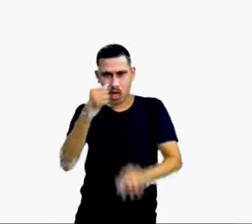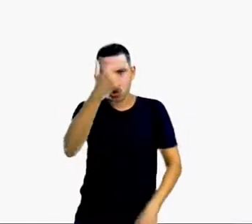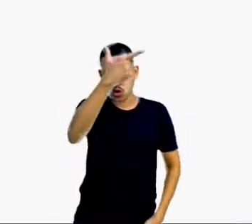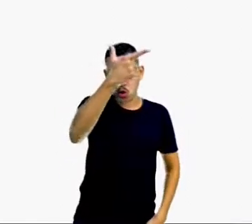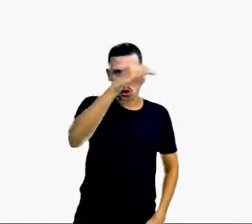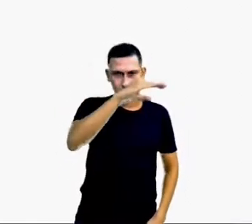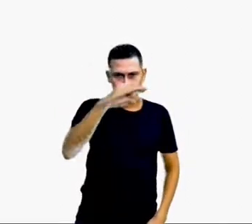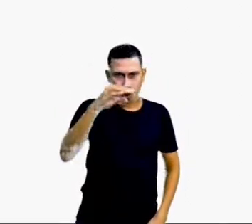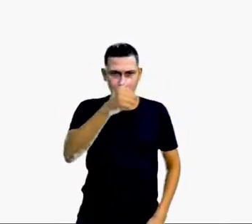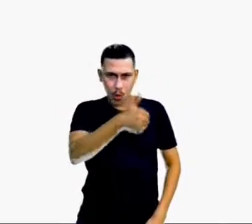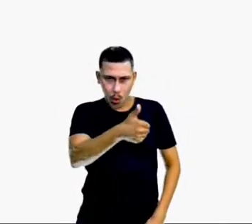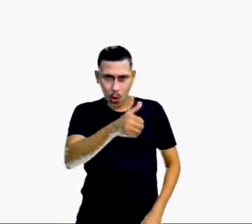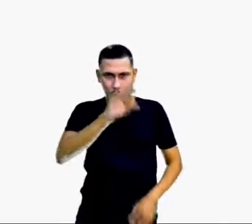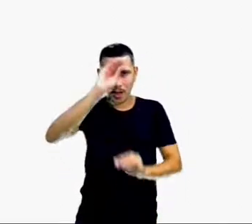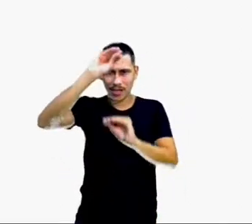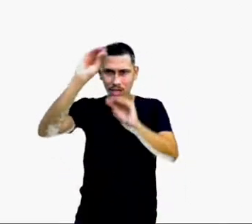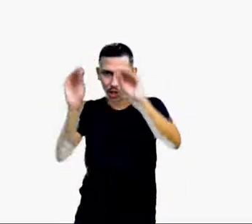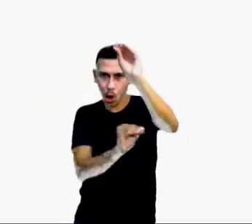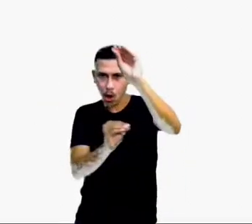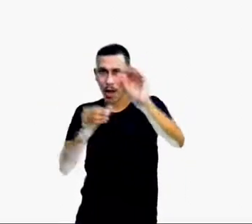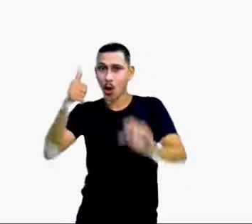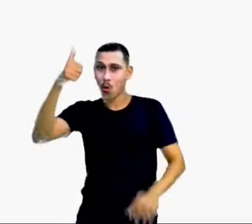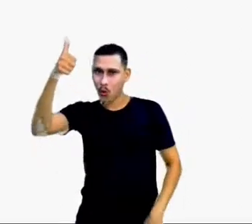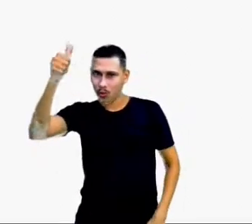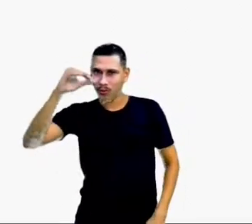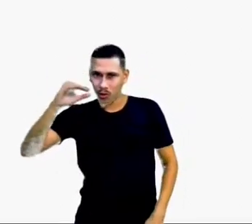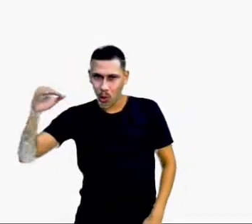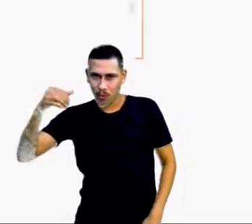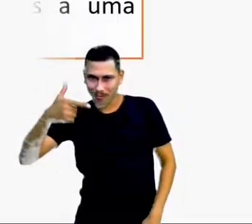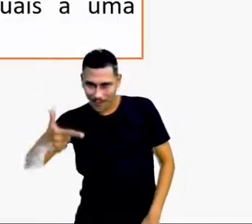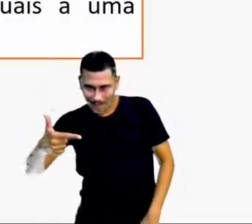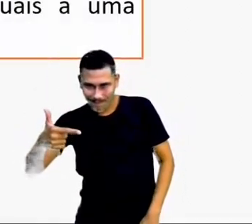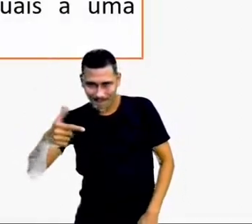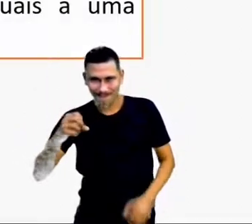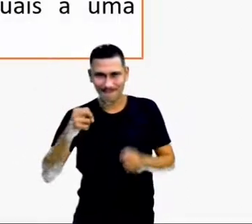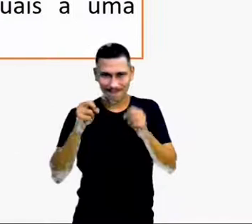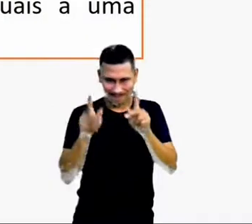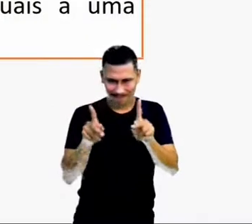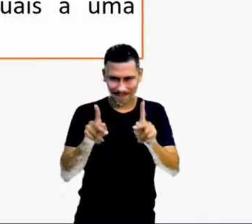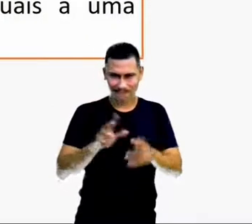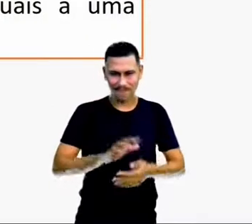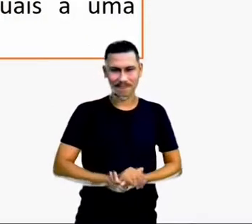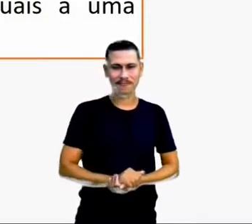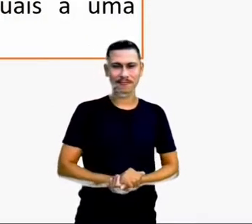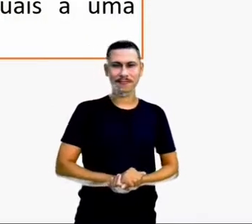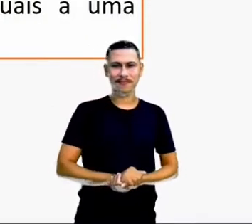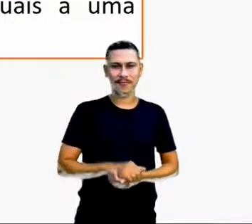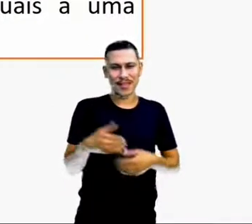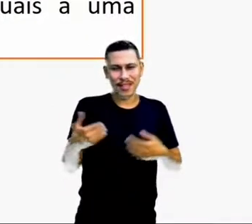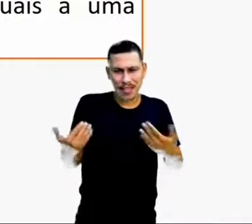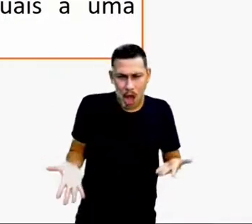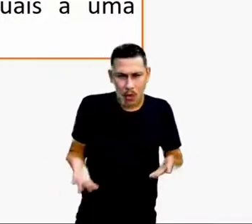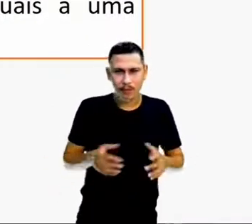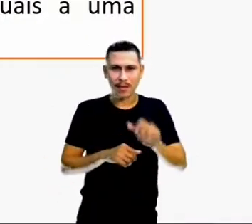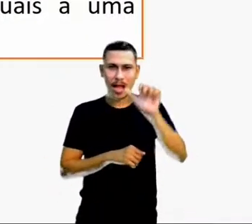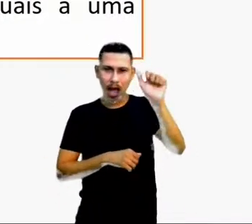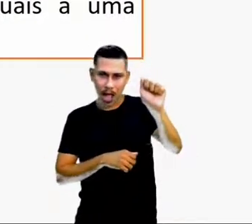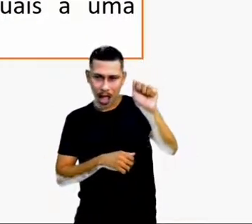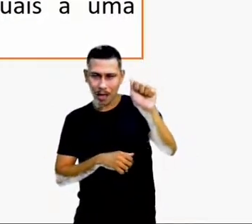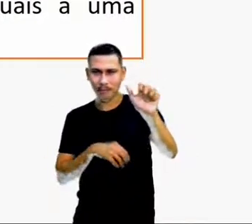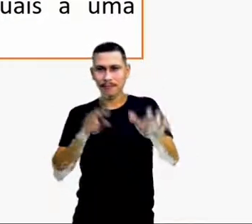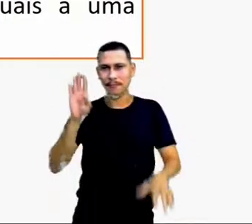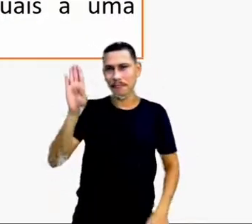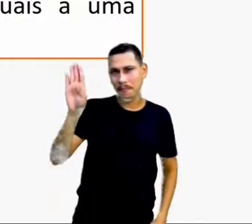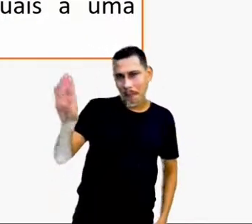sobre 1 é 1 sobre 2, ou 1 meio, ok? Então, A e B são